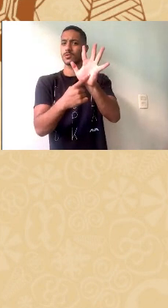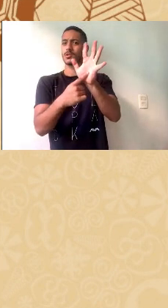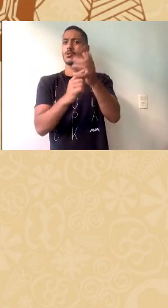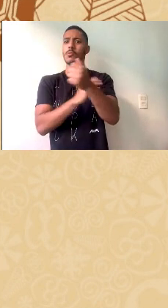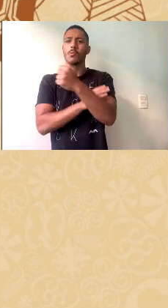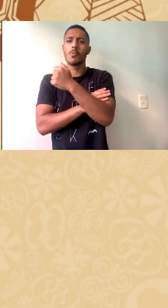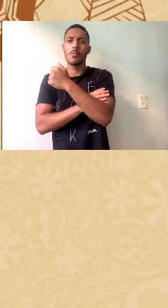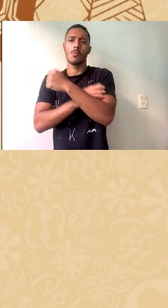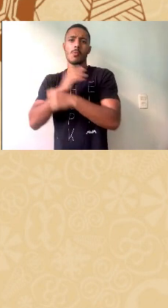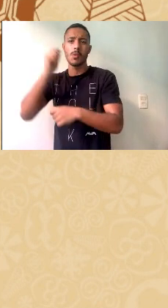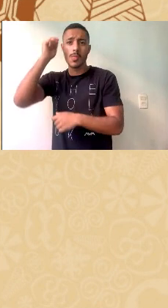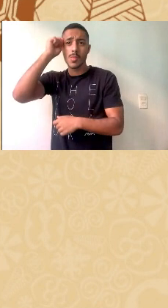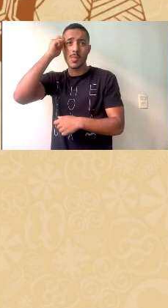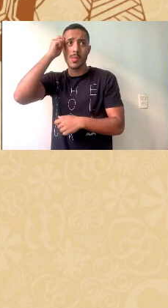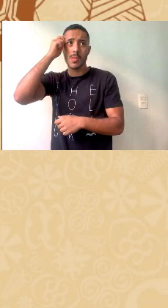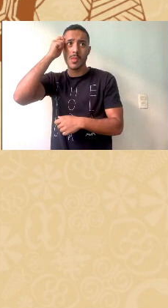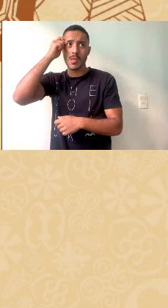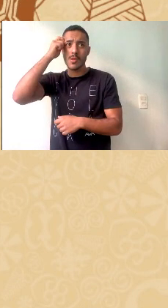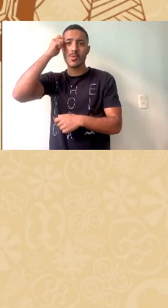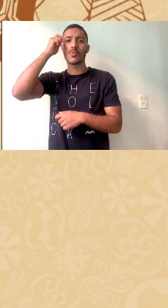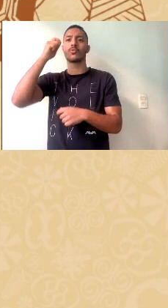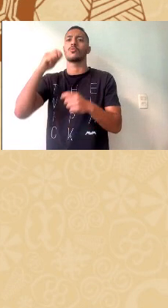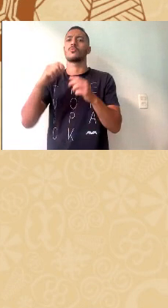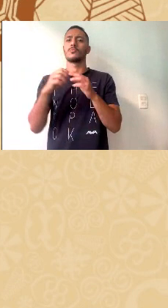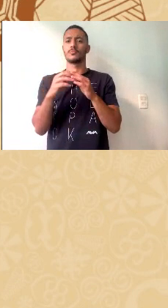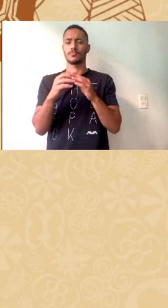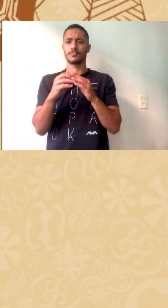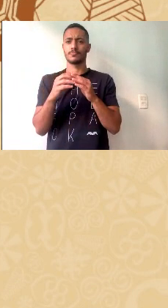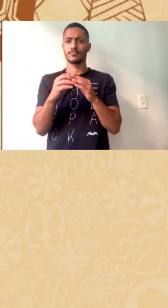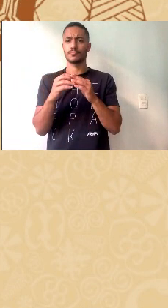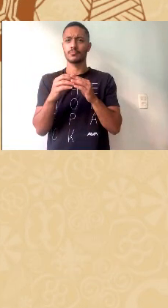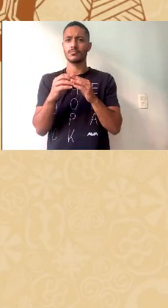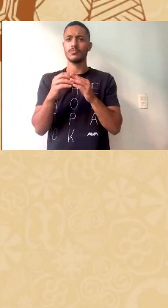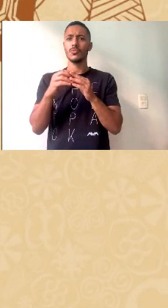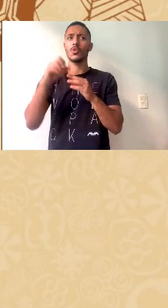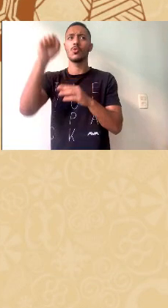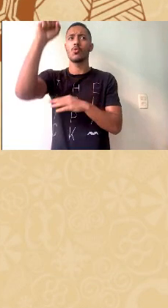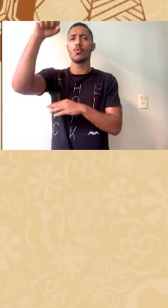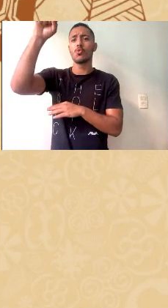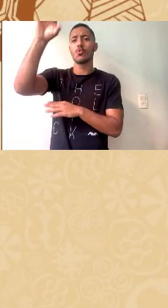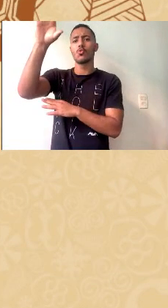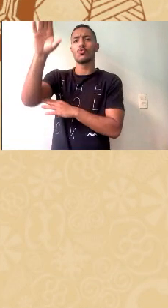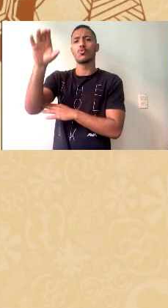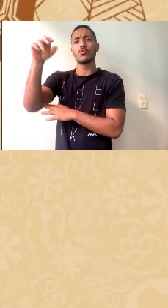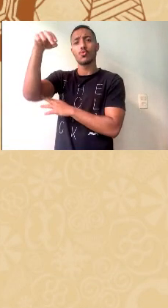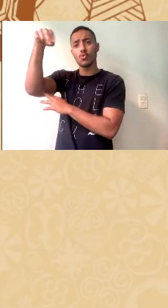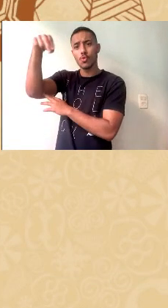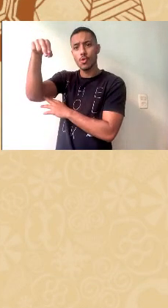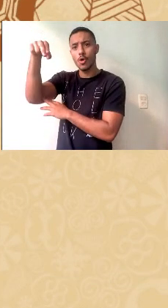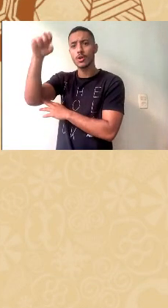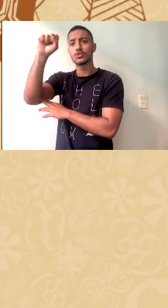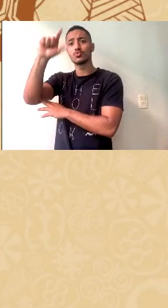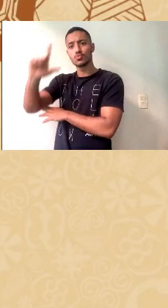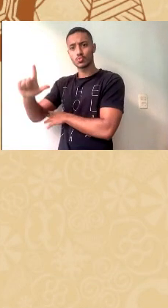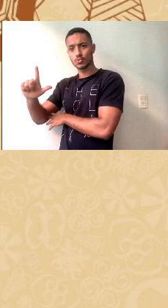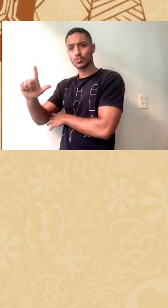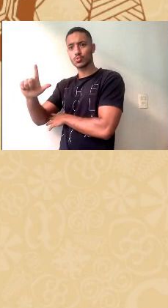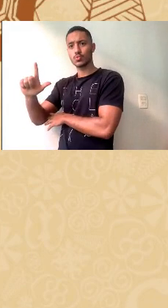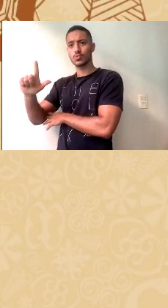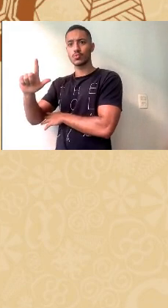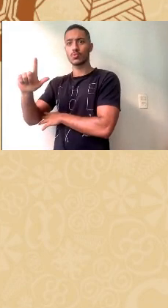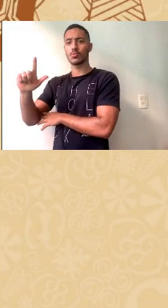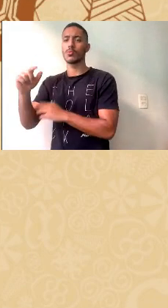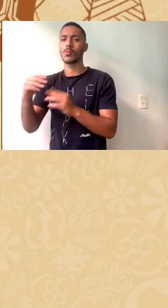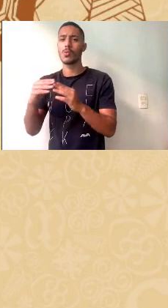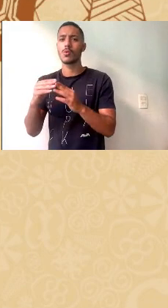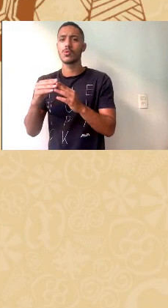Norte, no Centro-Oeste, no Sul, né, nas outras localidades, eu acho que isso fica um desafio, né, para todos nós, né. Então, o